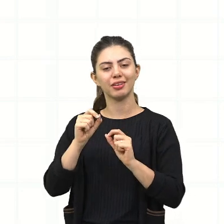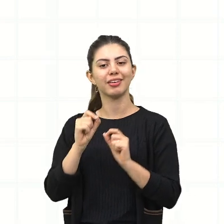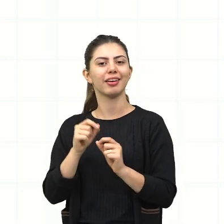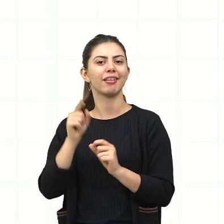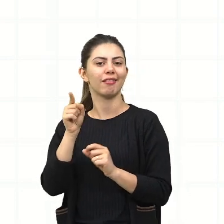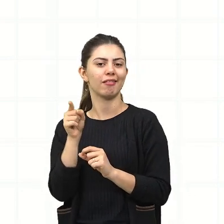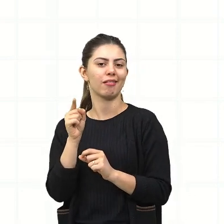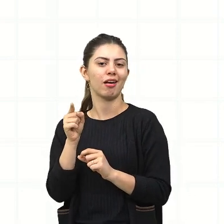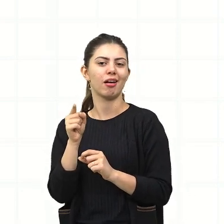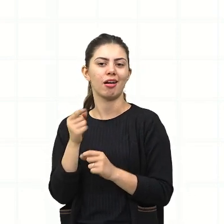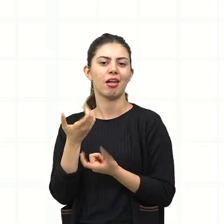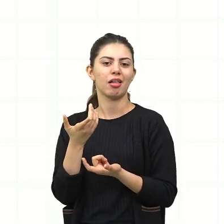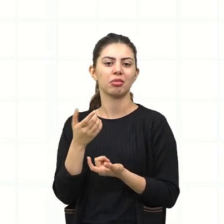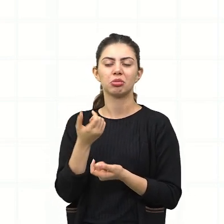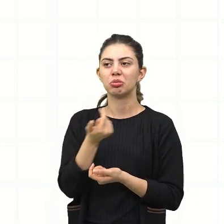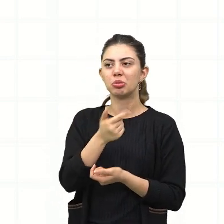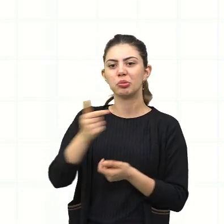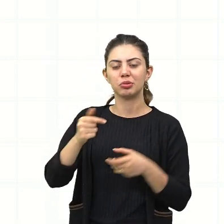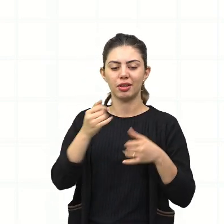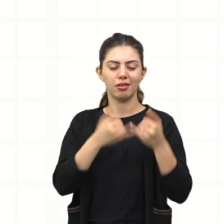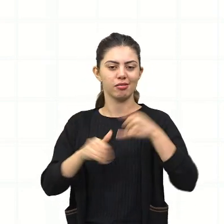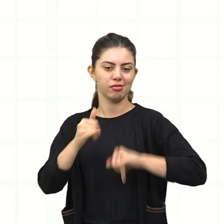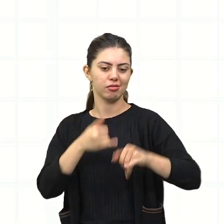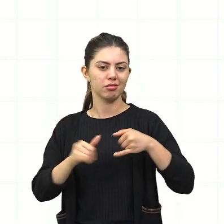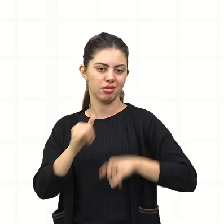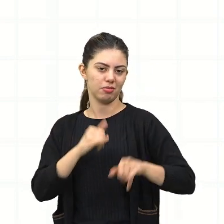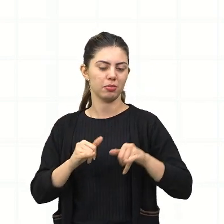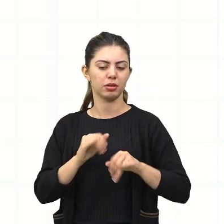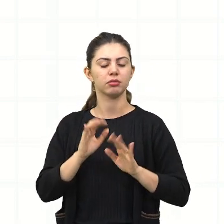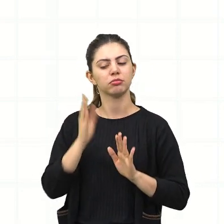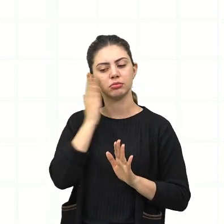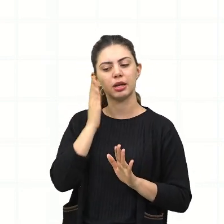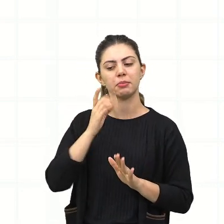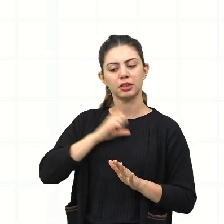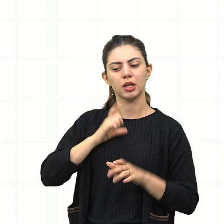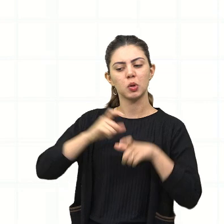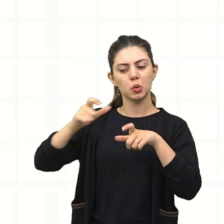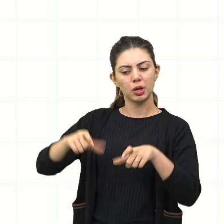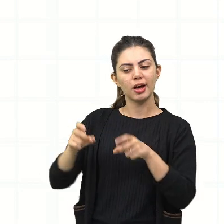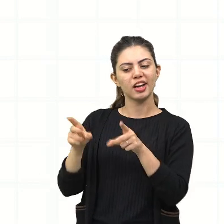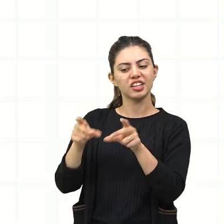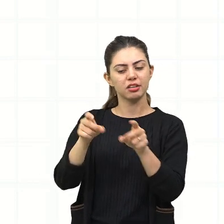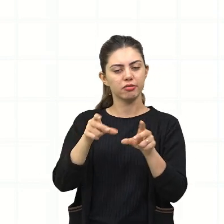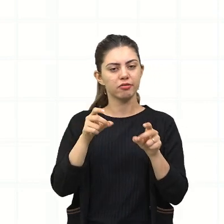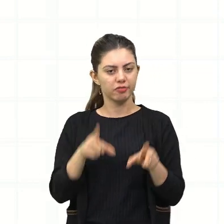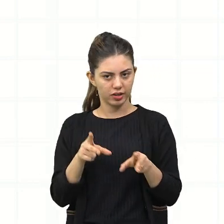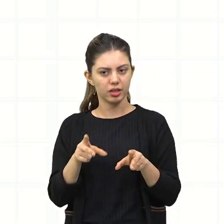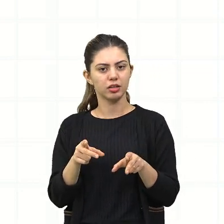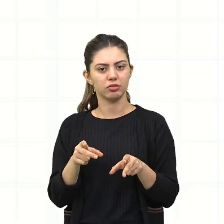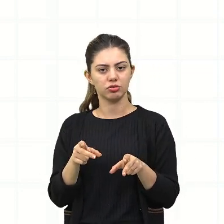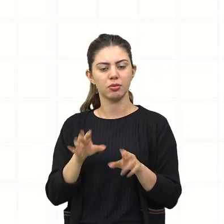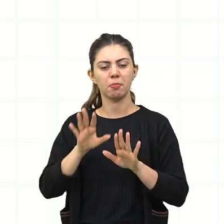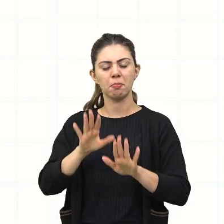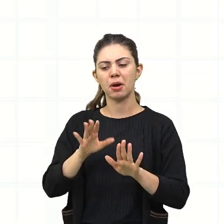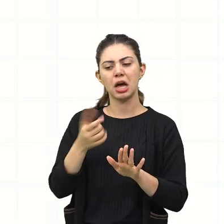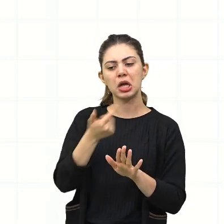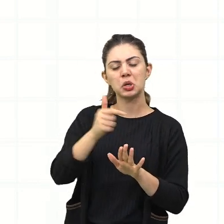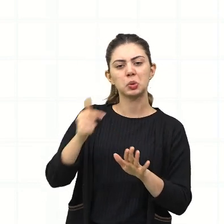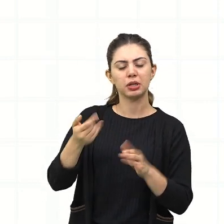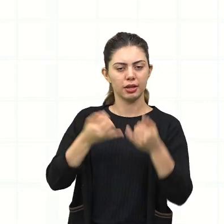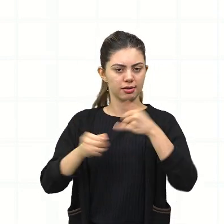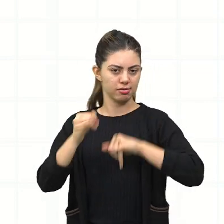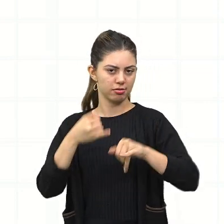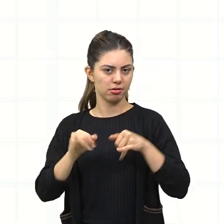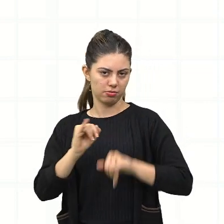pensou, beleza, é um lugar que vende verdura e eles querem dizer que a verdura que eles vendem não tem agrotóxico.